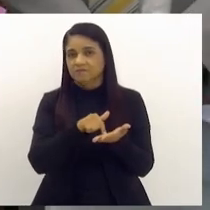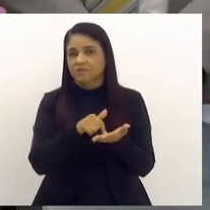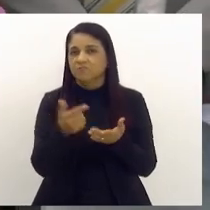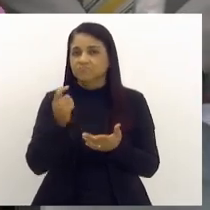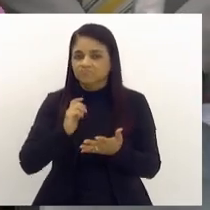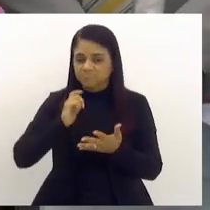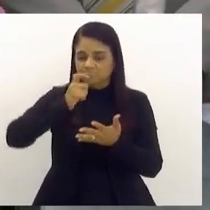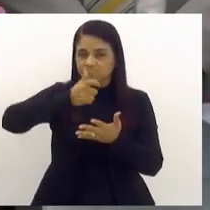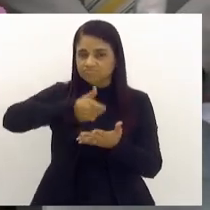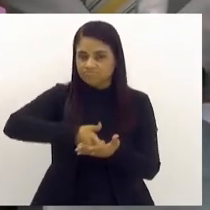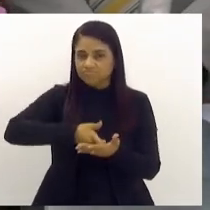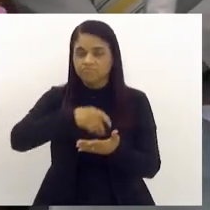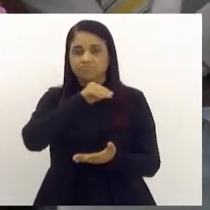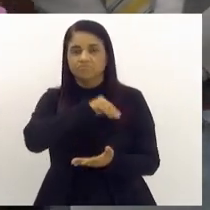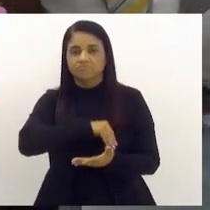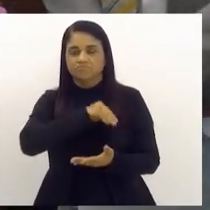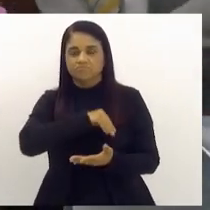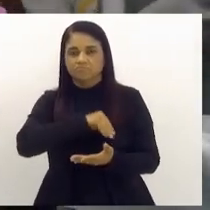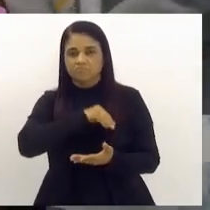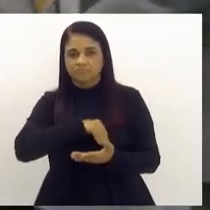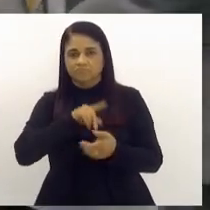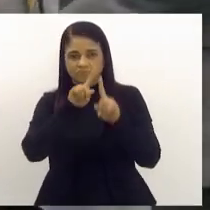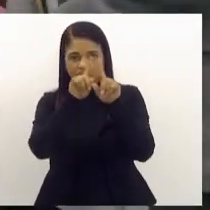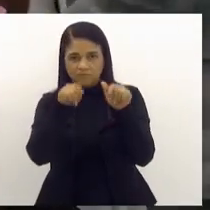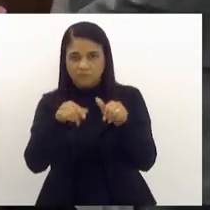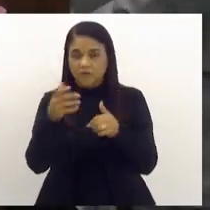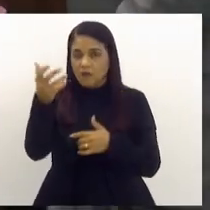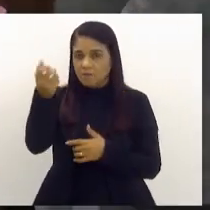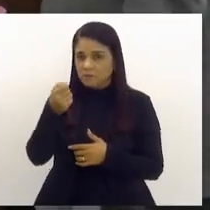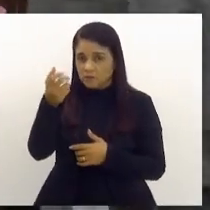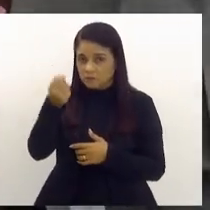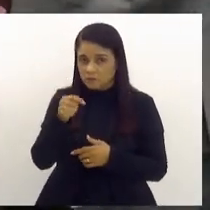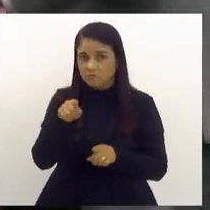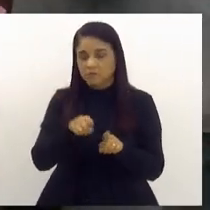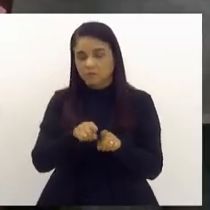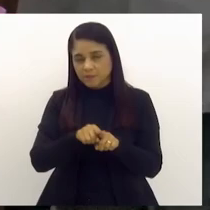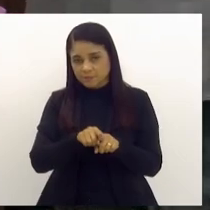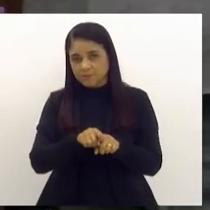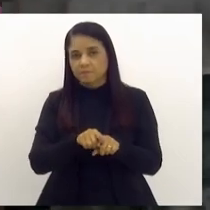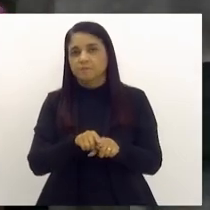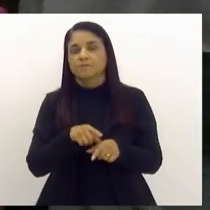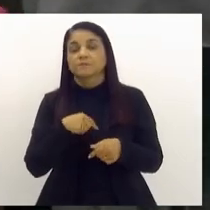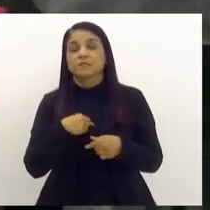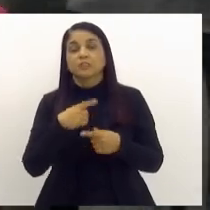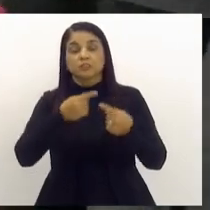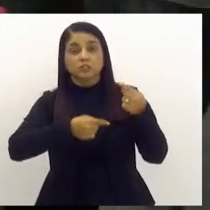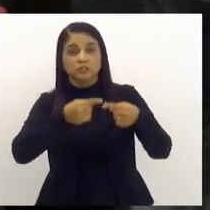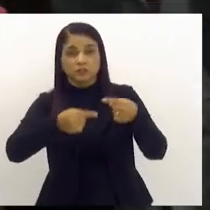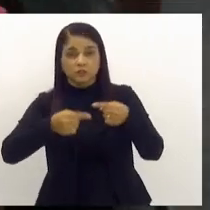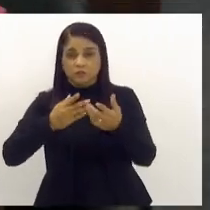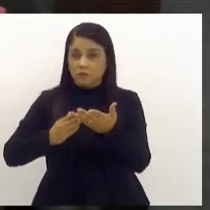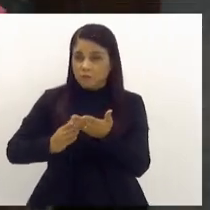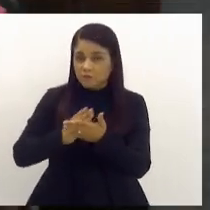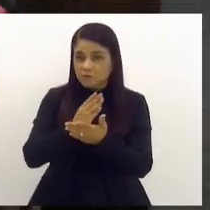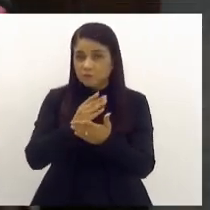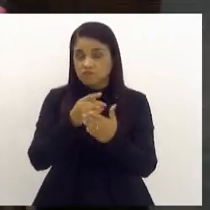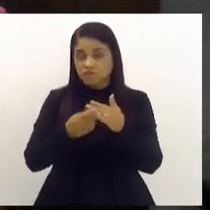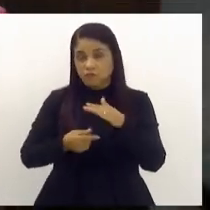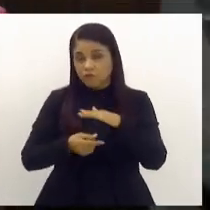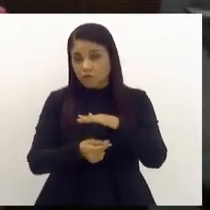os pagamentos do Estado no que diz respeito aos seus aposentados e pensionistas. Na época da discussão da aprovação do Fundo